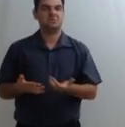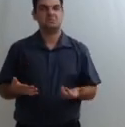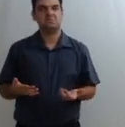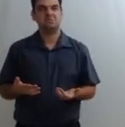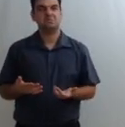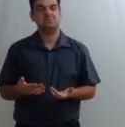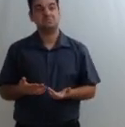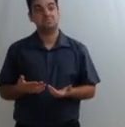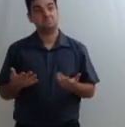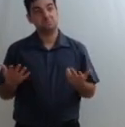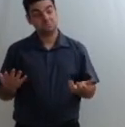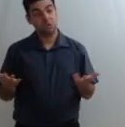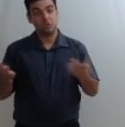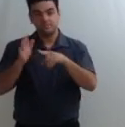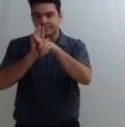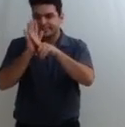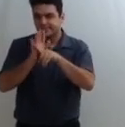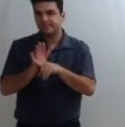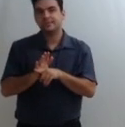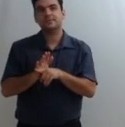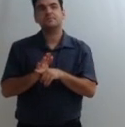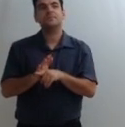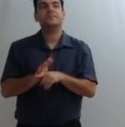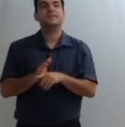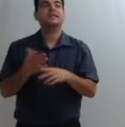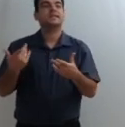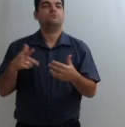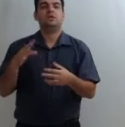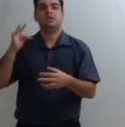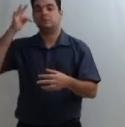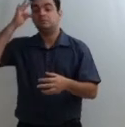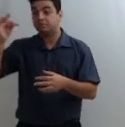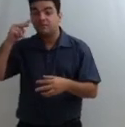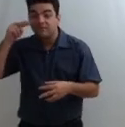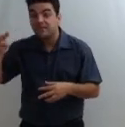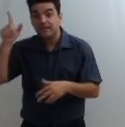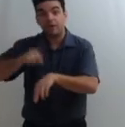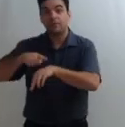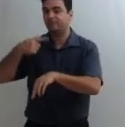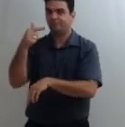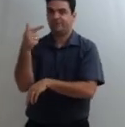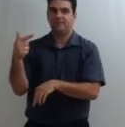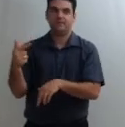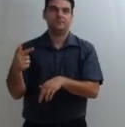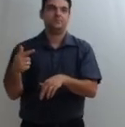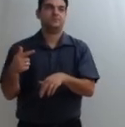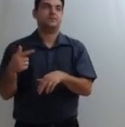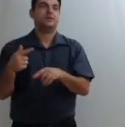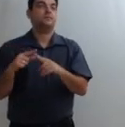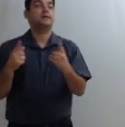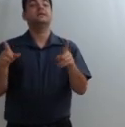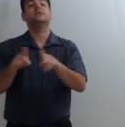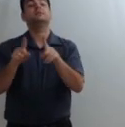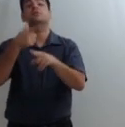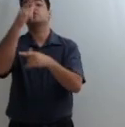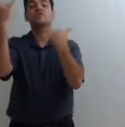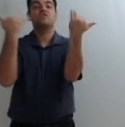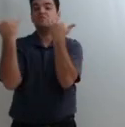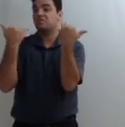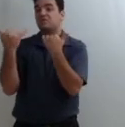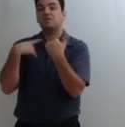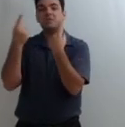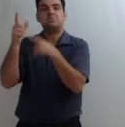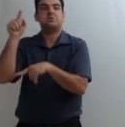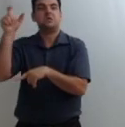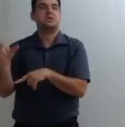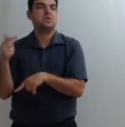atento exame dos autos, entendo pela inexistência do flagrante ilegalidade excepcionada, pois não há notícia de quaisquer atos procrastinatórios